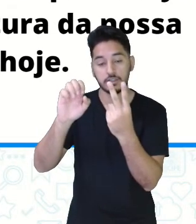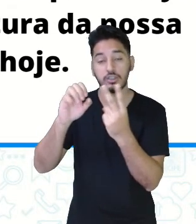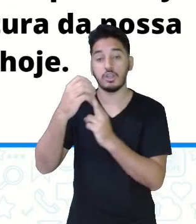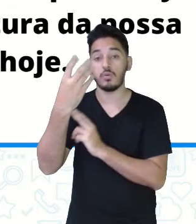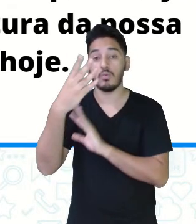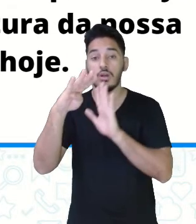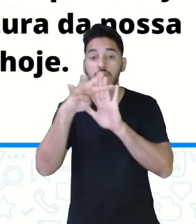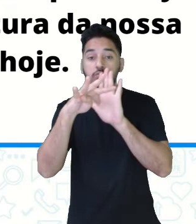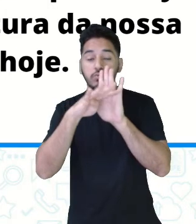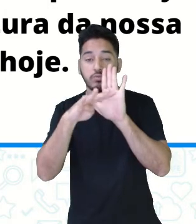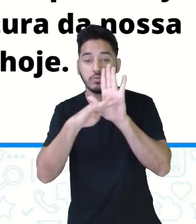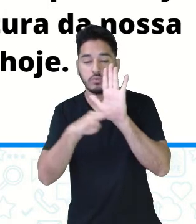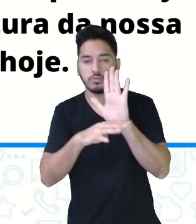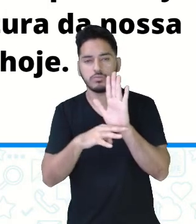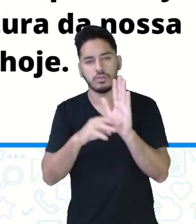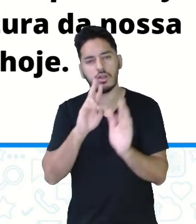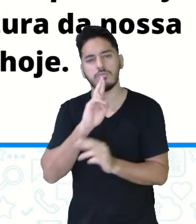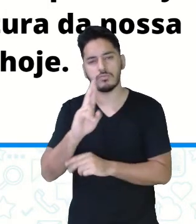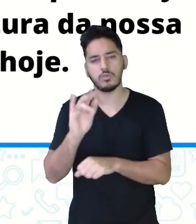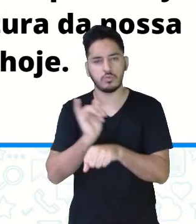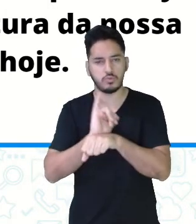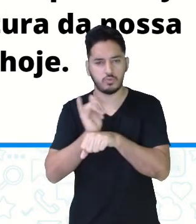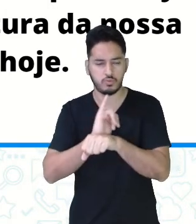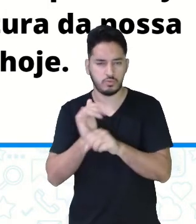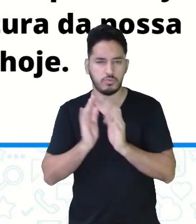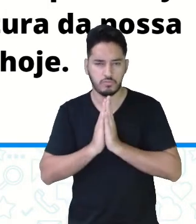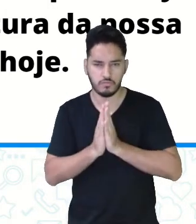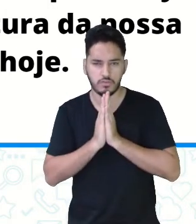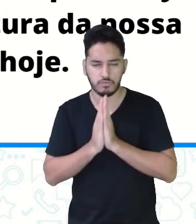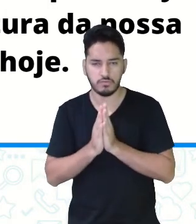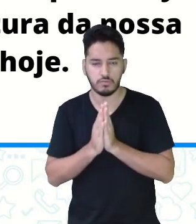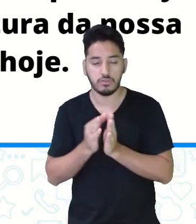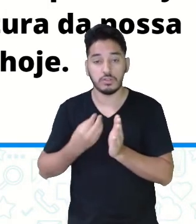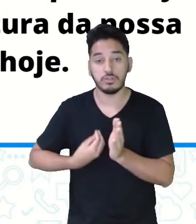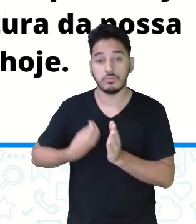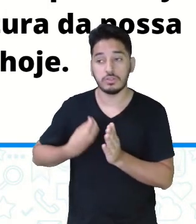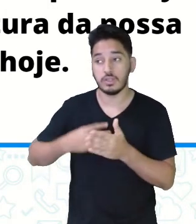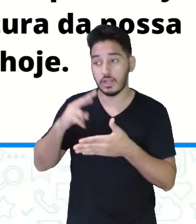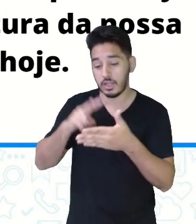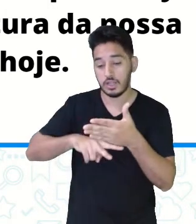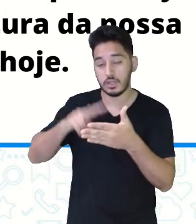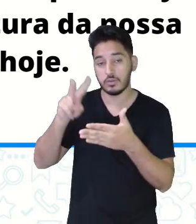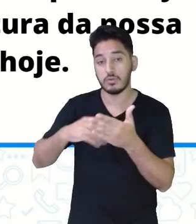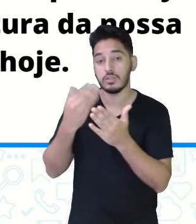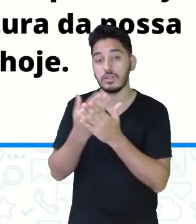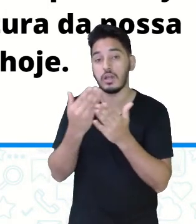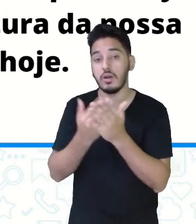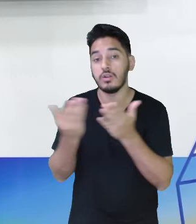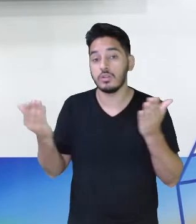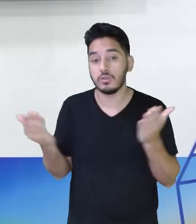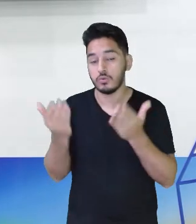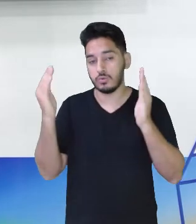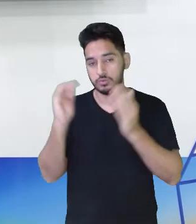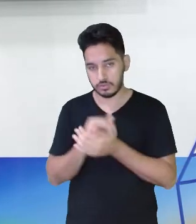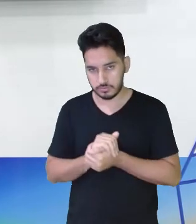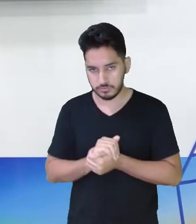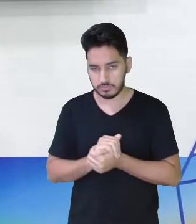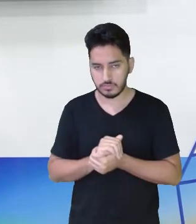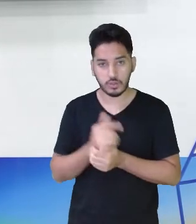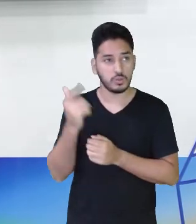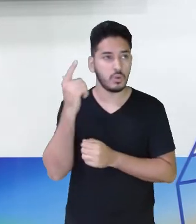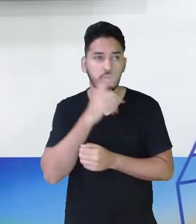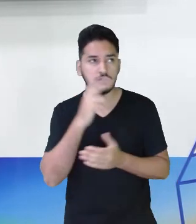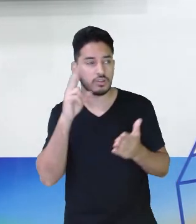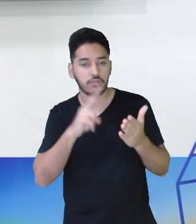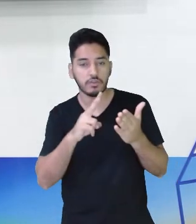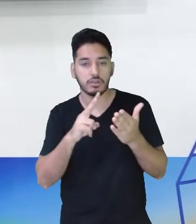ordens. Responde para mim lá no YouTube. E que esteja presente na leitura da nossa aula de hoje. Não conseguiu